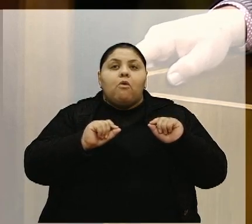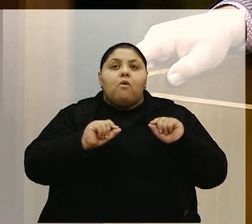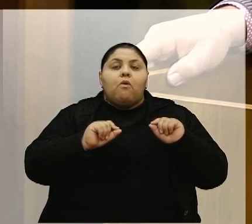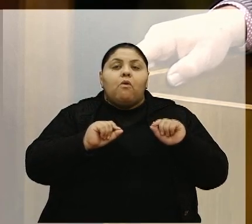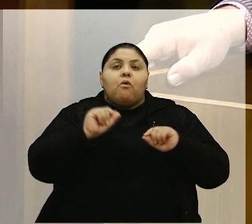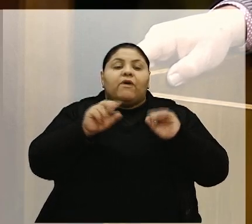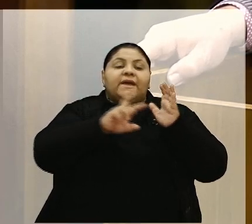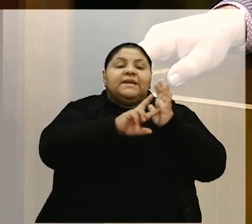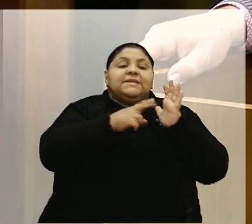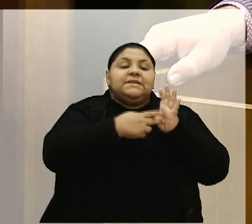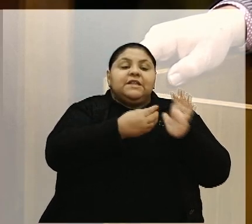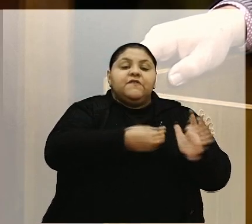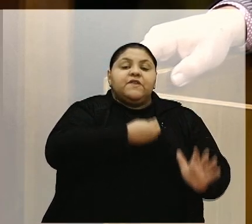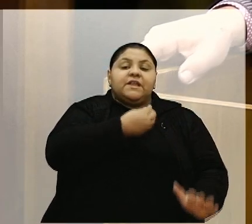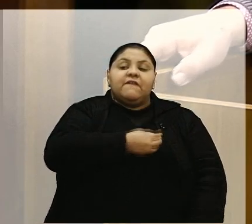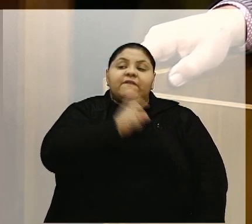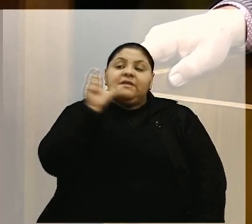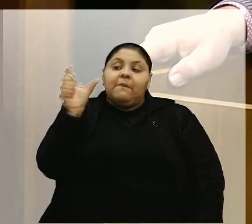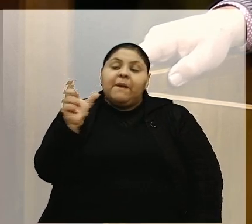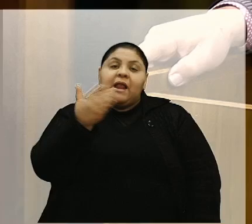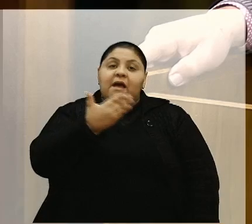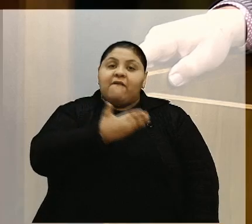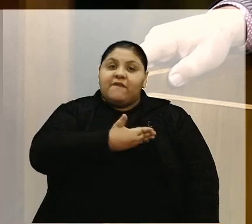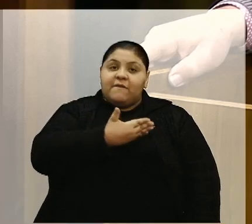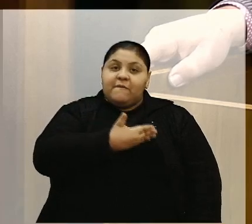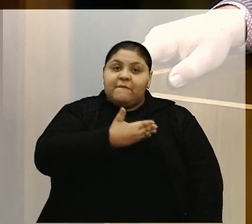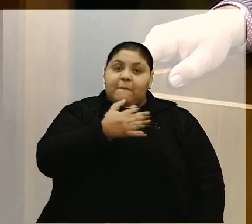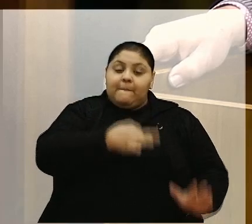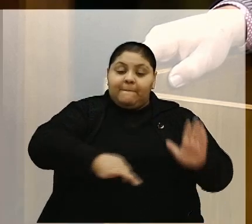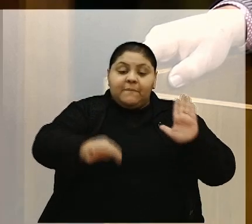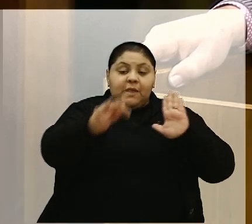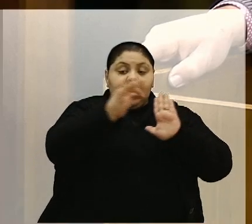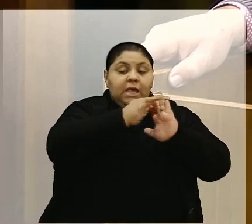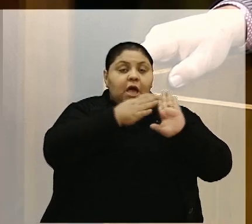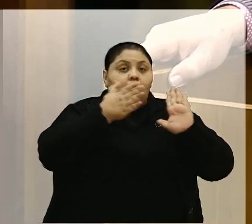amigo? É uma opinião minha, pessoal.